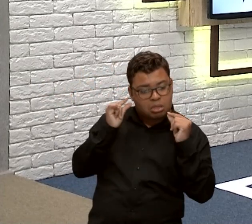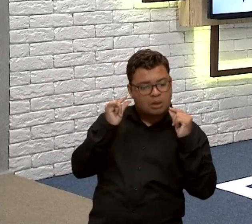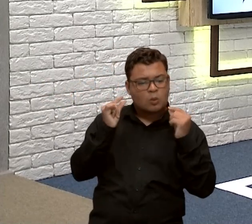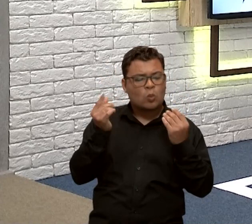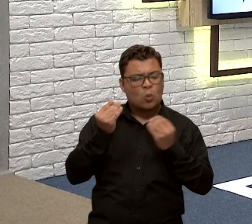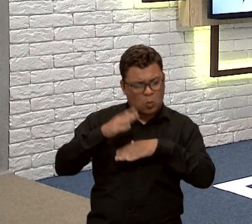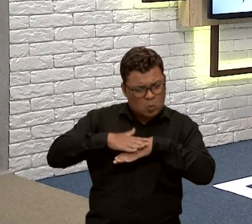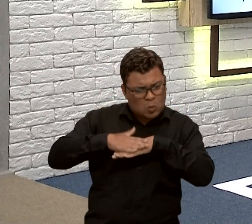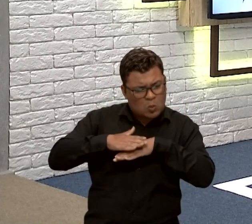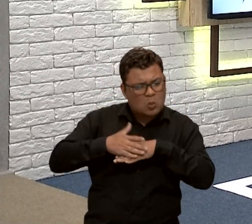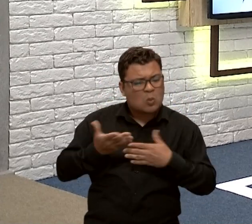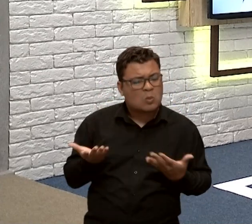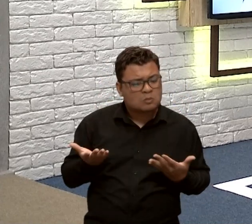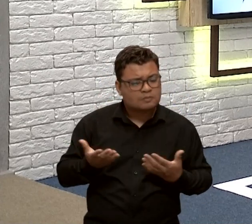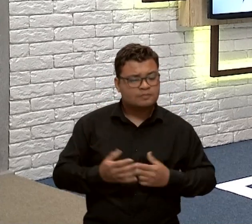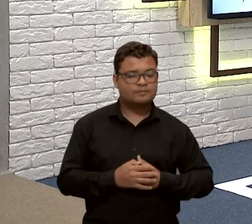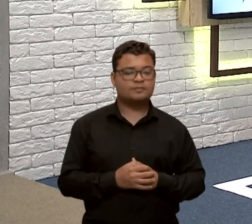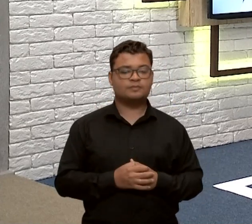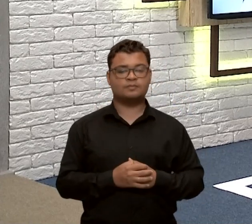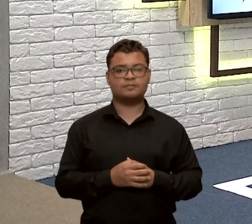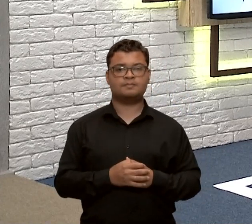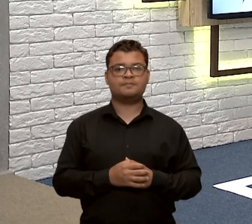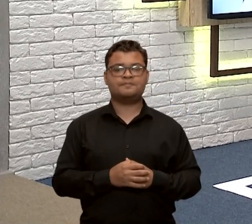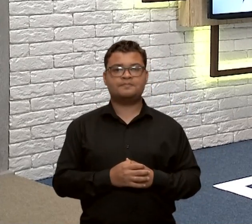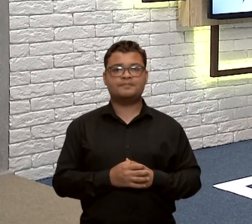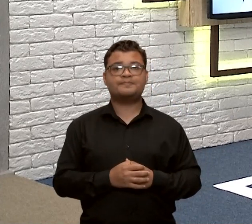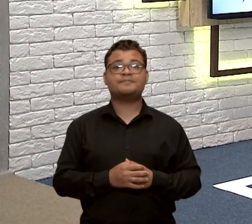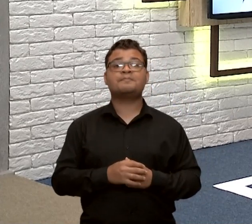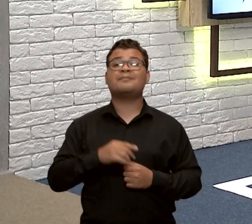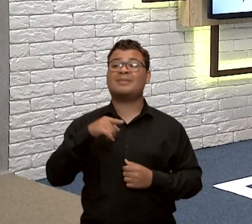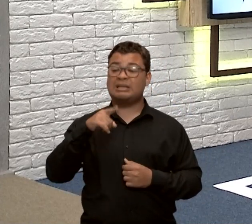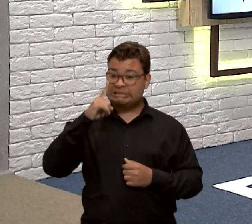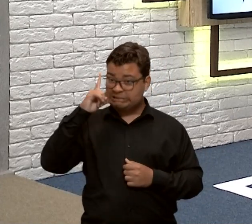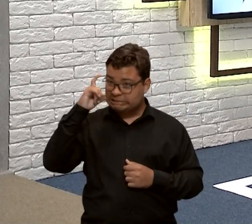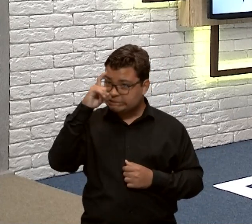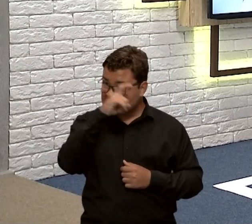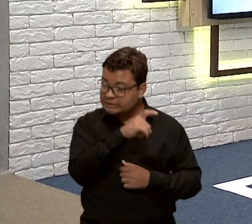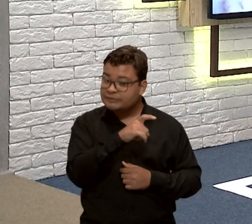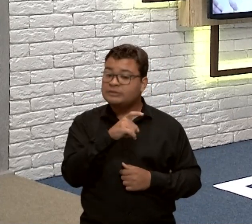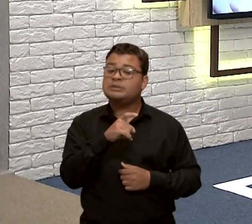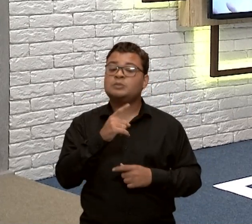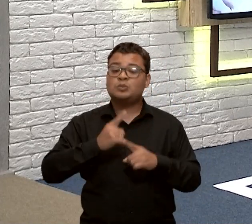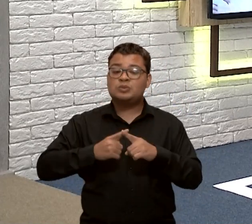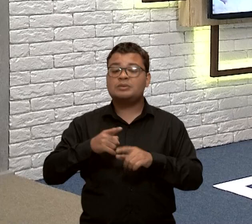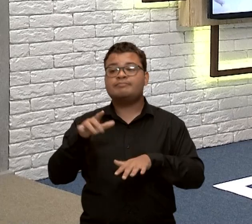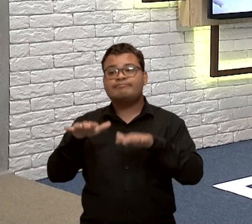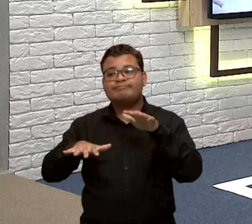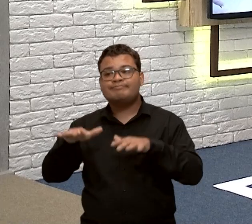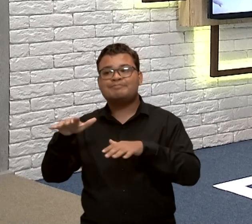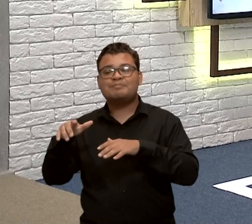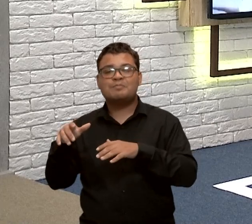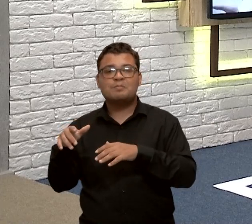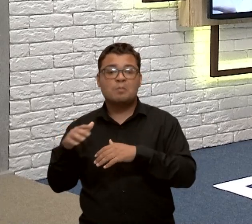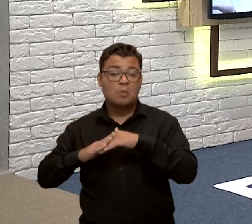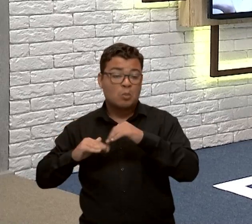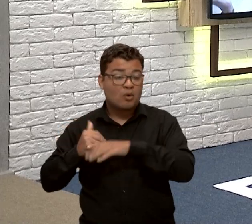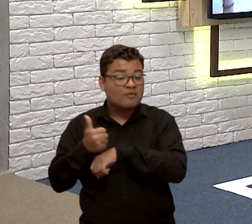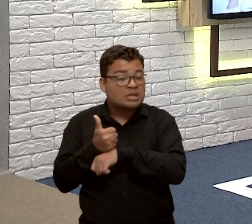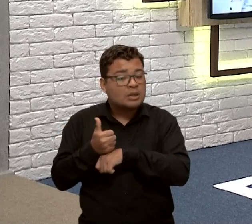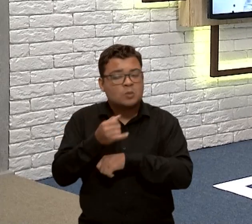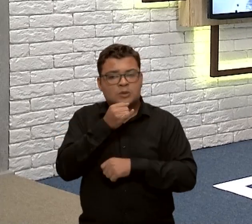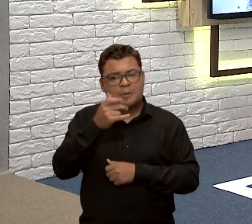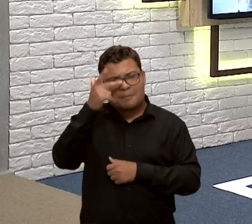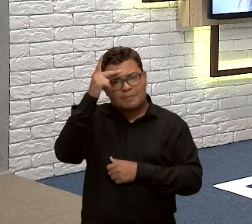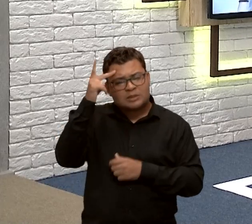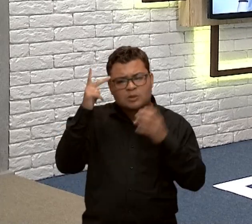ensurdecimento? Bom, é uma dificuldade dependendo da profissão. Se é um DJ que está o tempo todo lidando com aquilo,